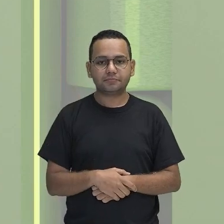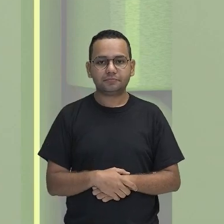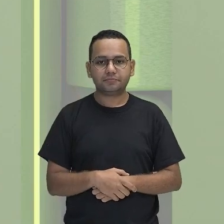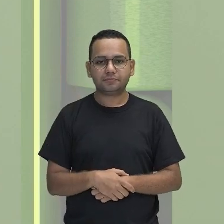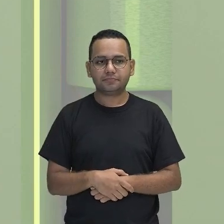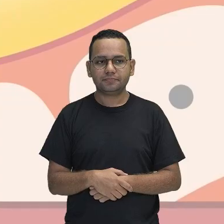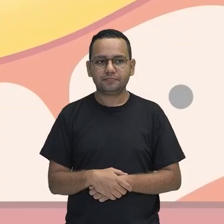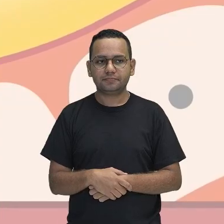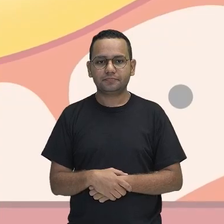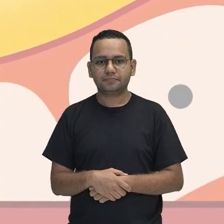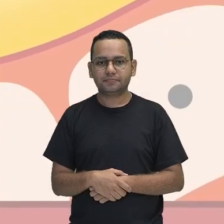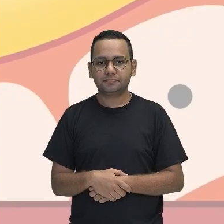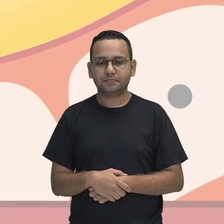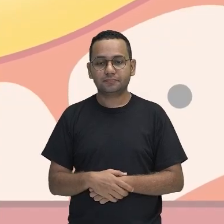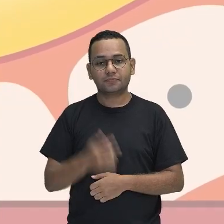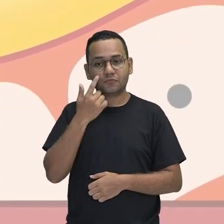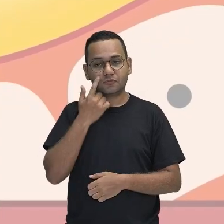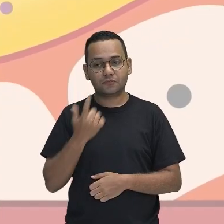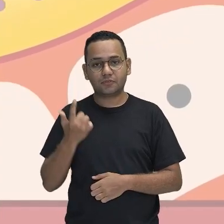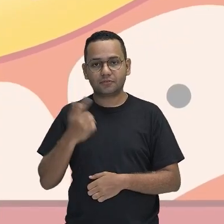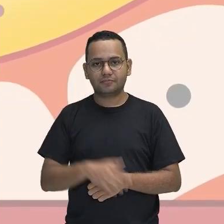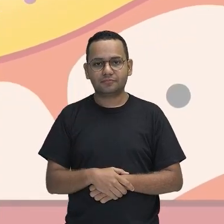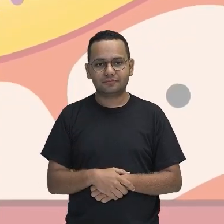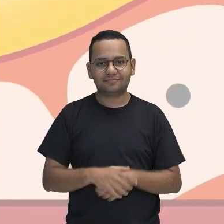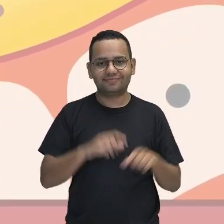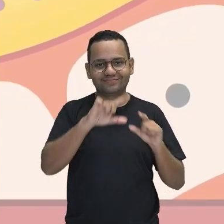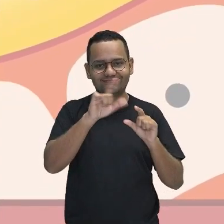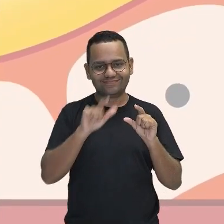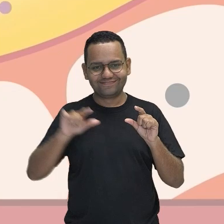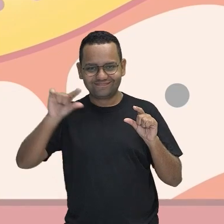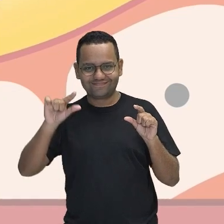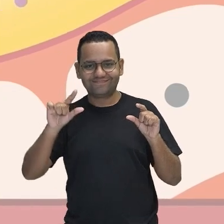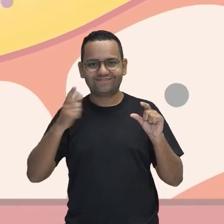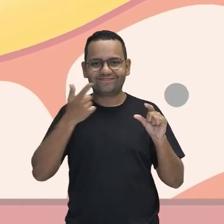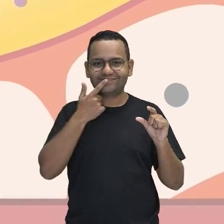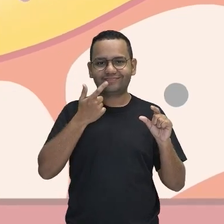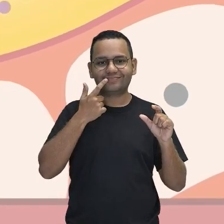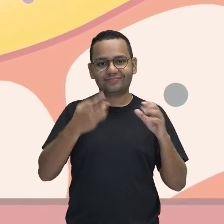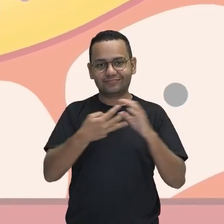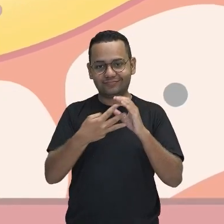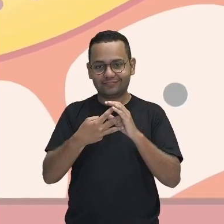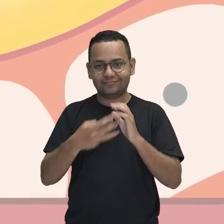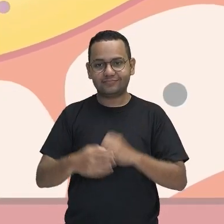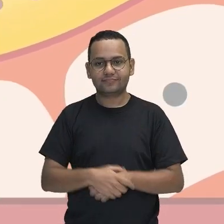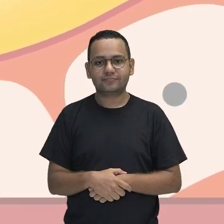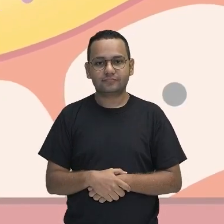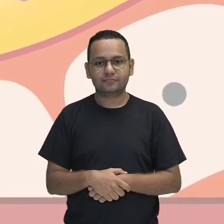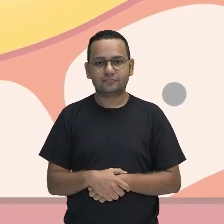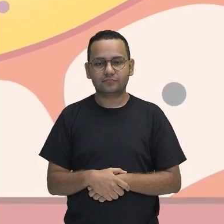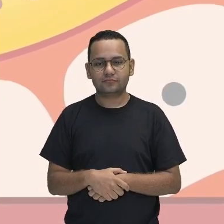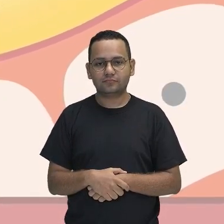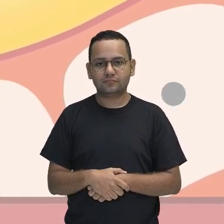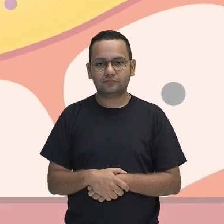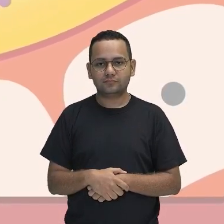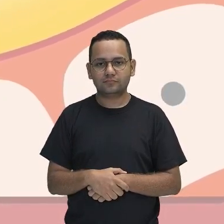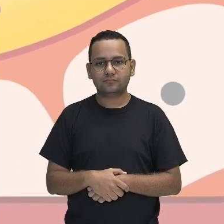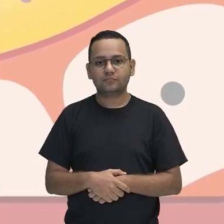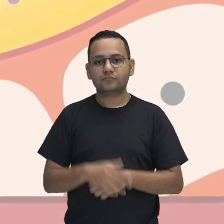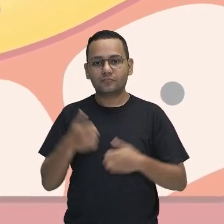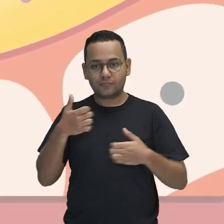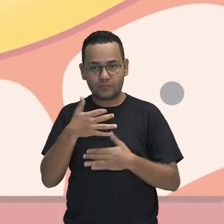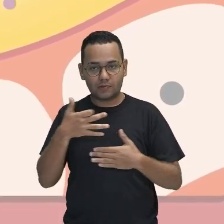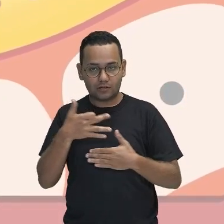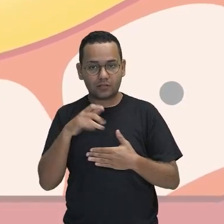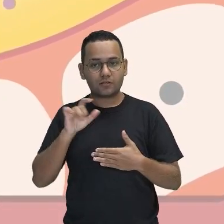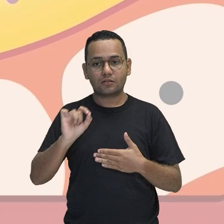do sangue. Levar o oxigênio e nutrientes para as células. Retirar dos tecidos as